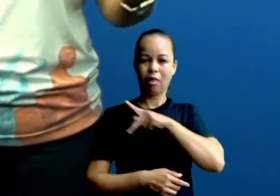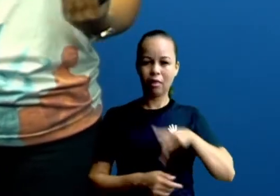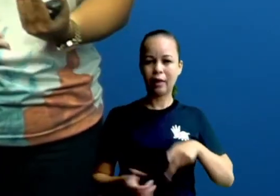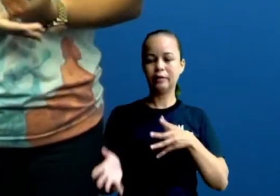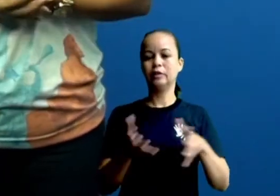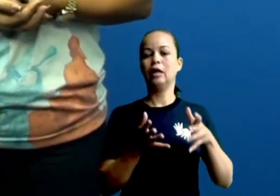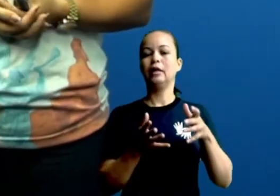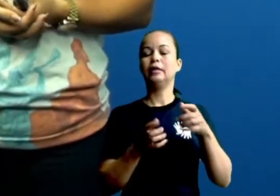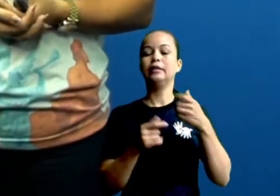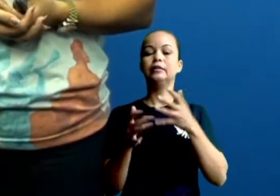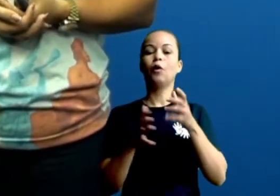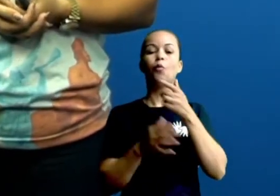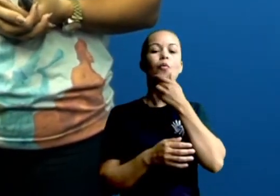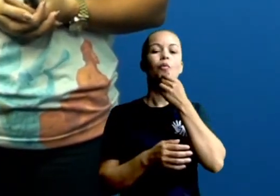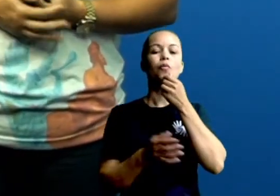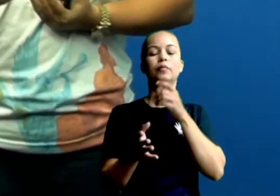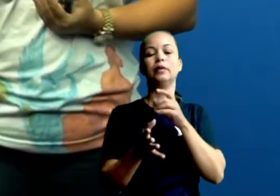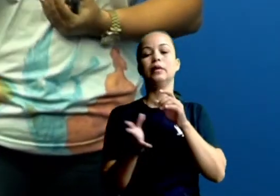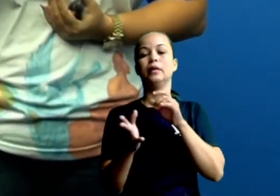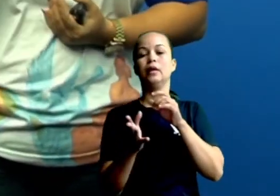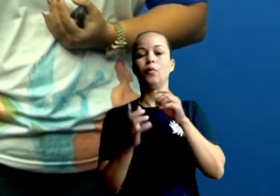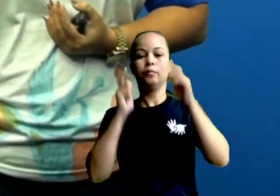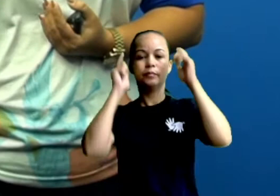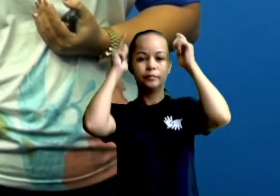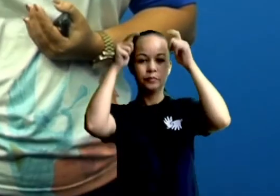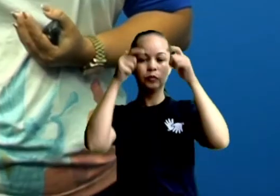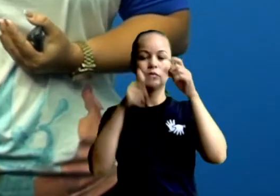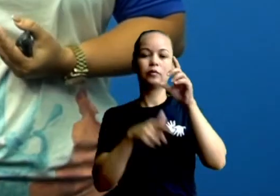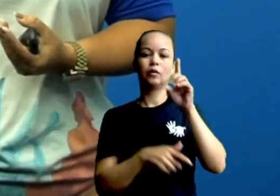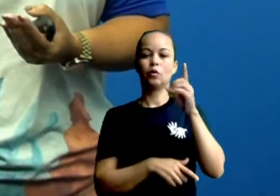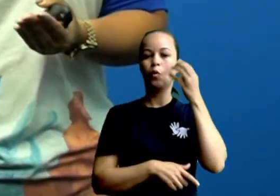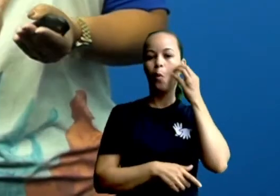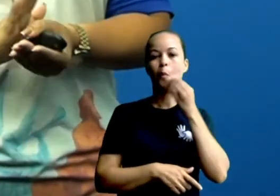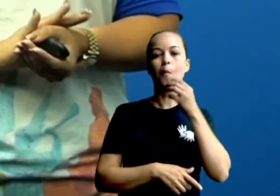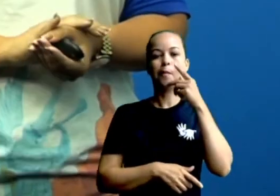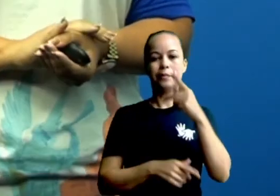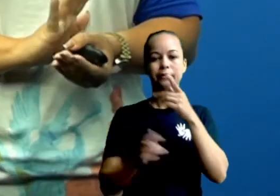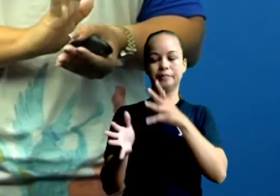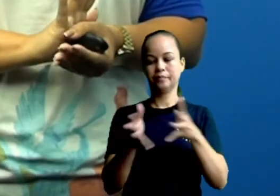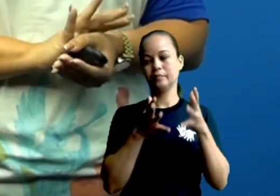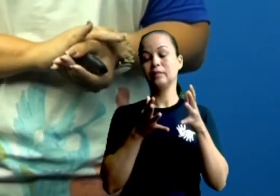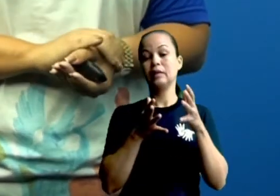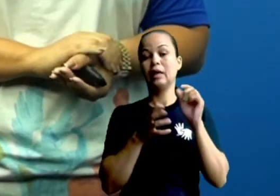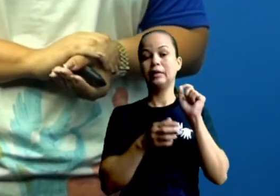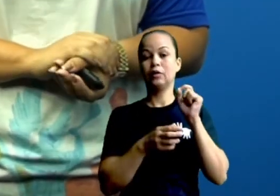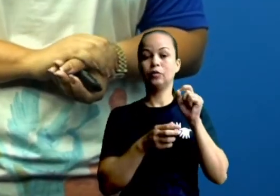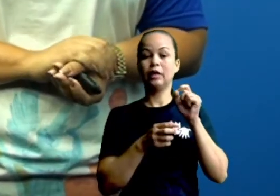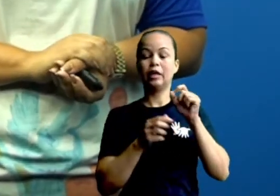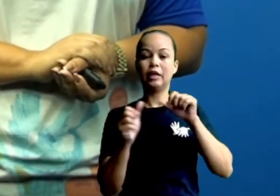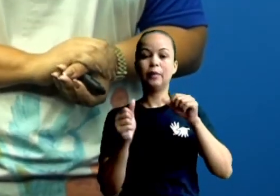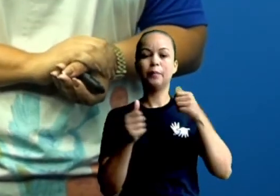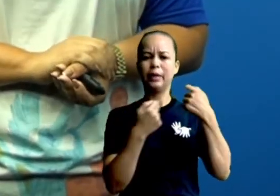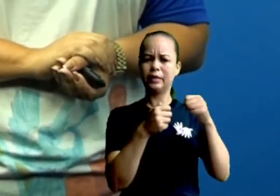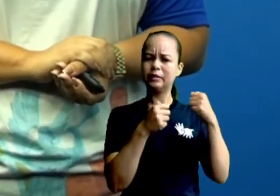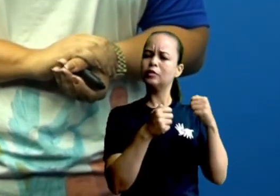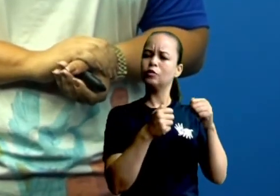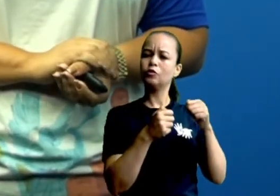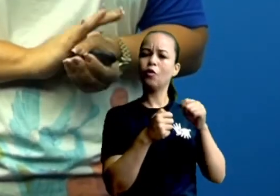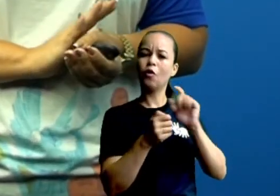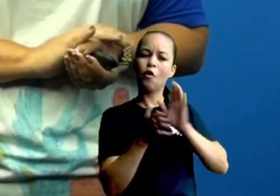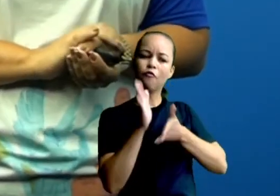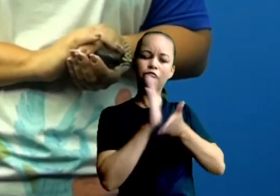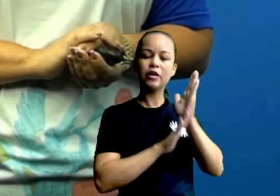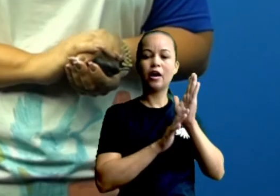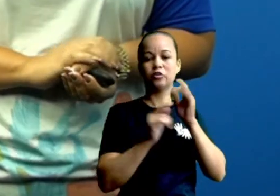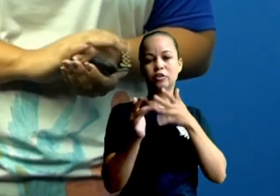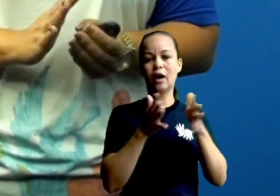quem regia o Brasil, certo? E aí ele precisou fazer uma viagem e quem ficou no lugar dele foi a princesa Isabel, a sua filha